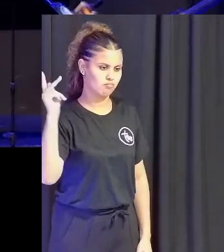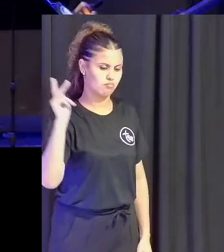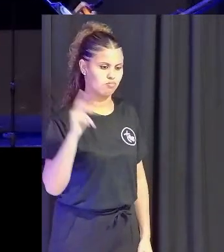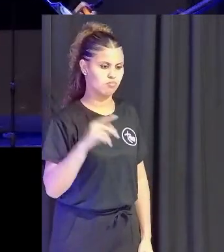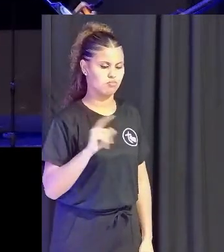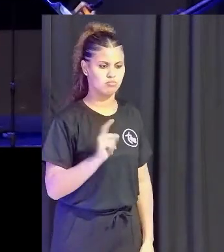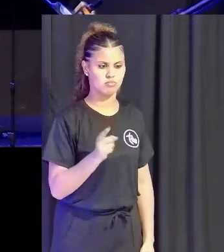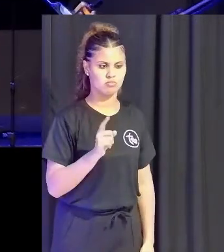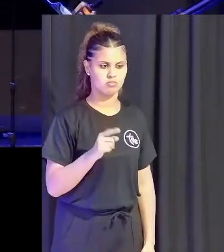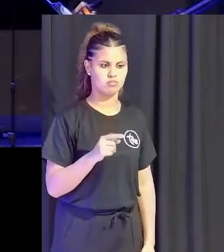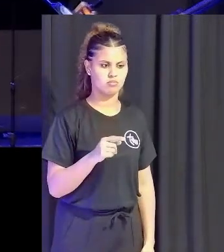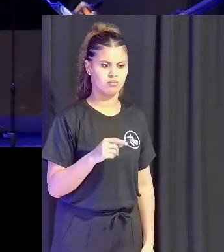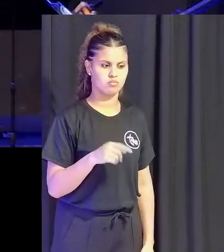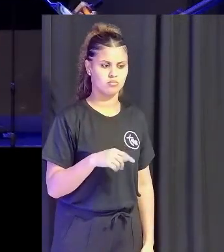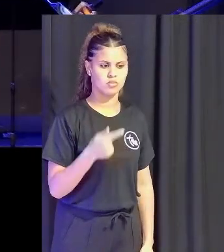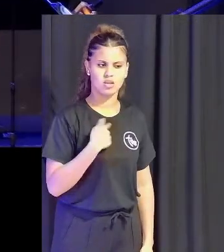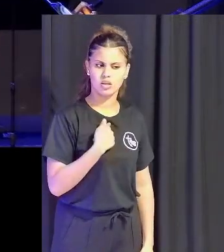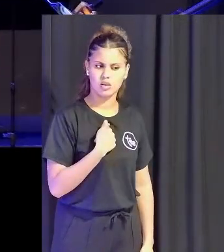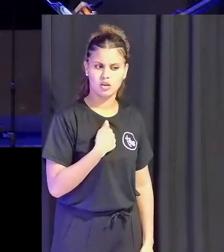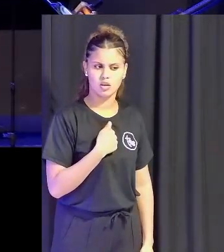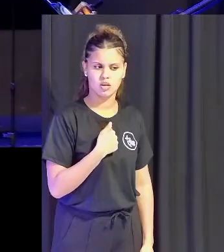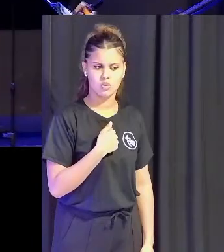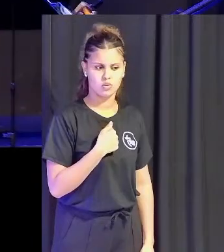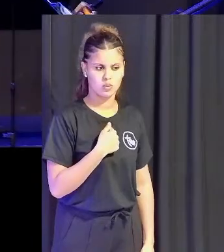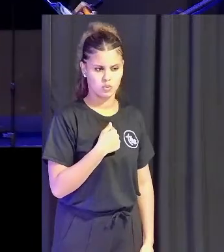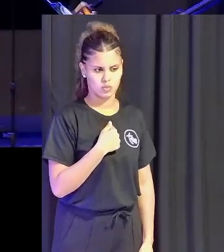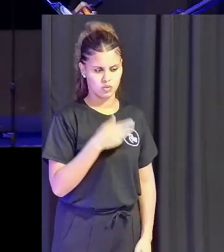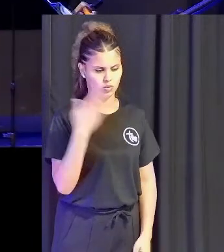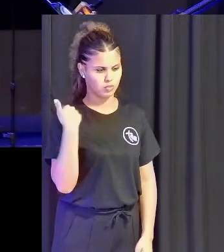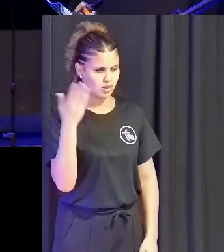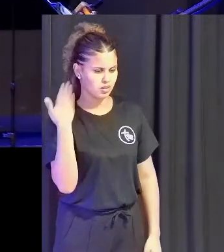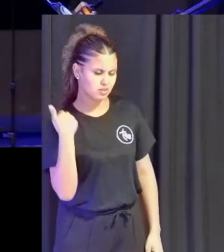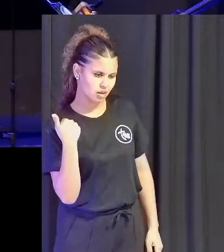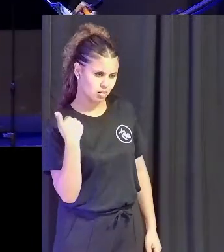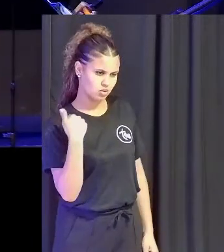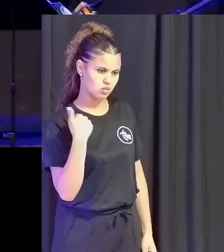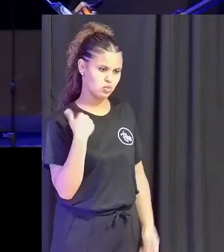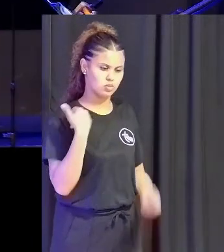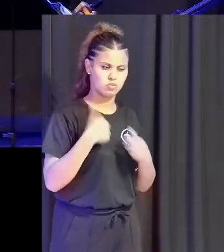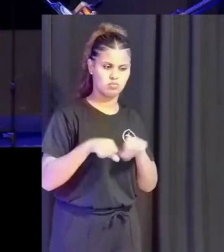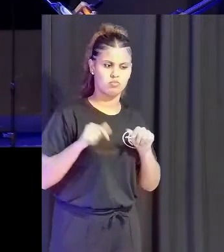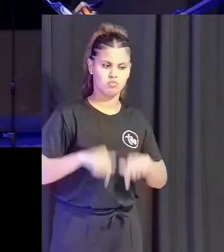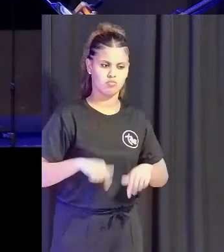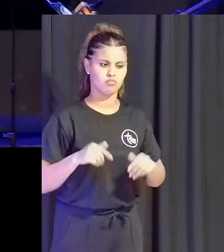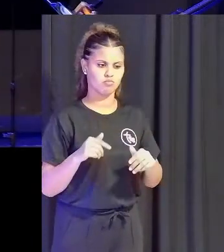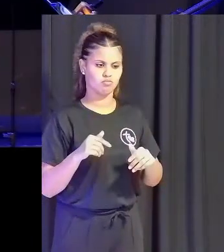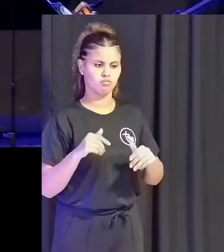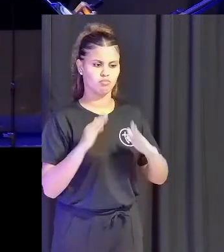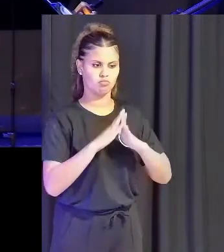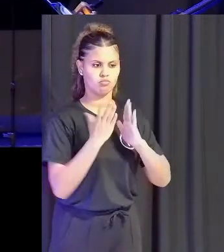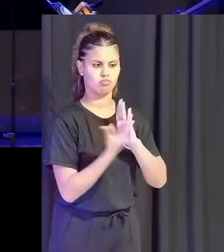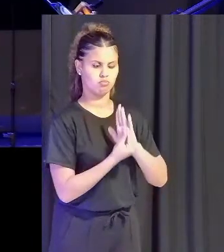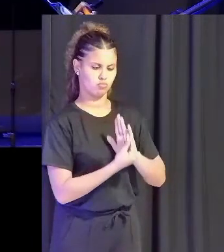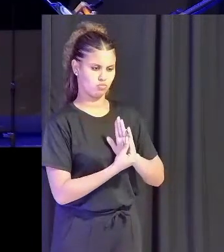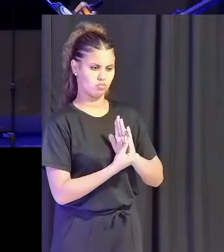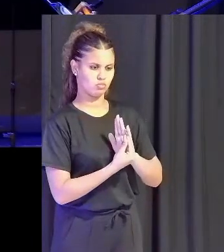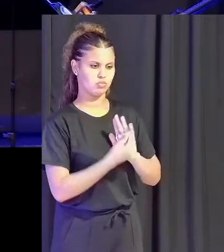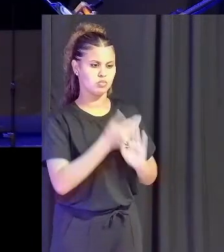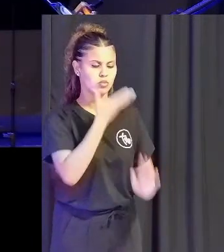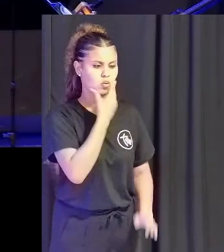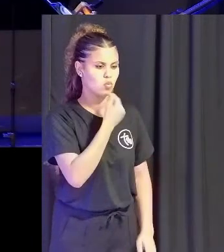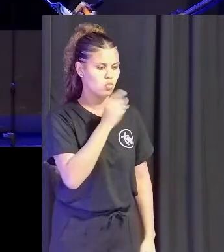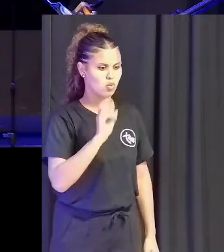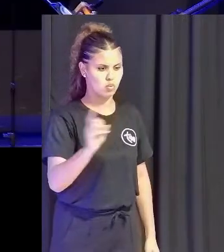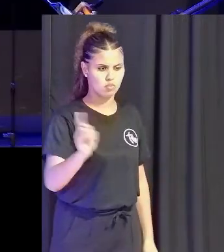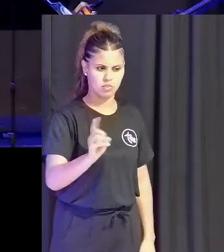eu estava numa igreja e veio um senhor e me começou a falar sobre todas as coisas que ele tinha feito para Deus, como Deus tinha usado para